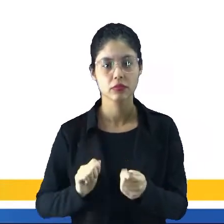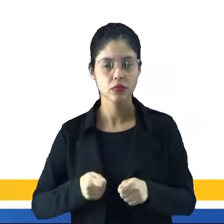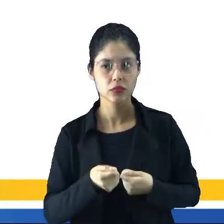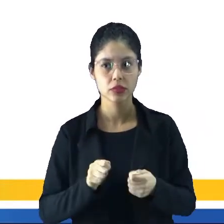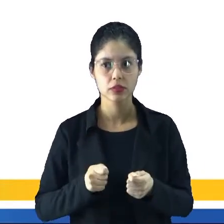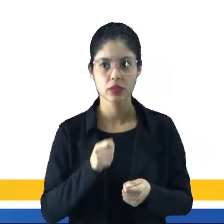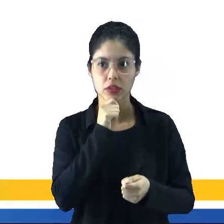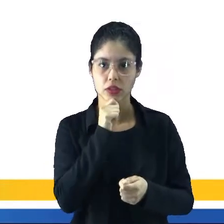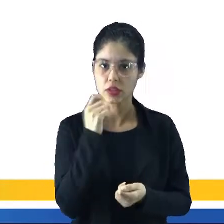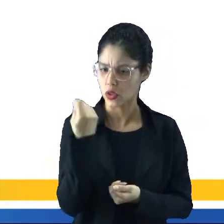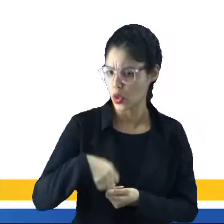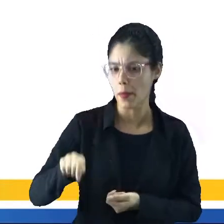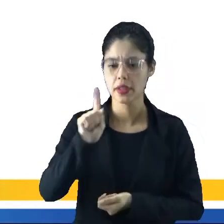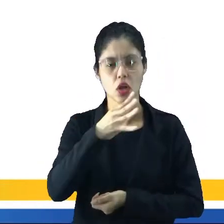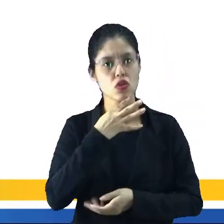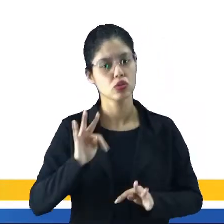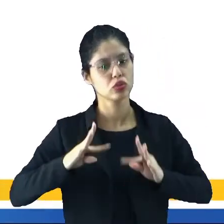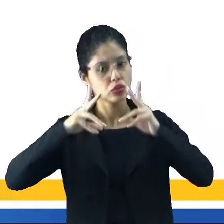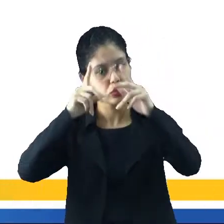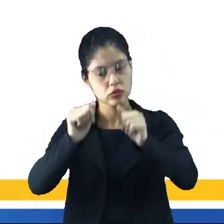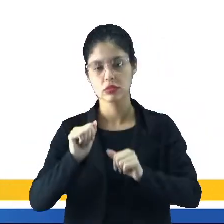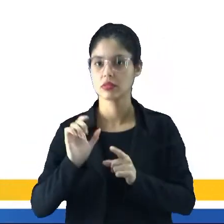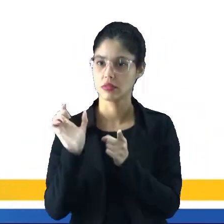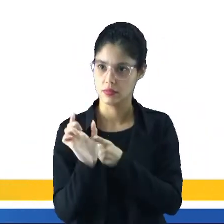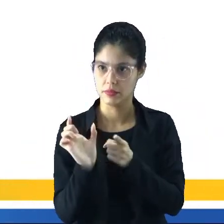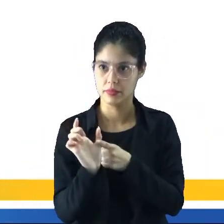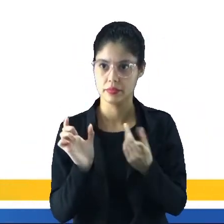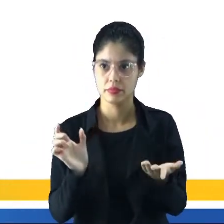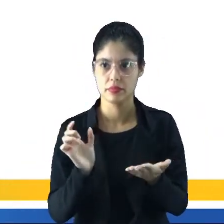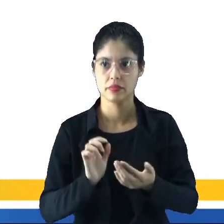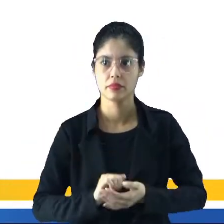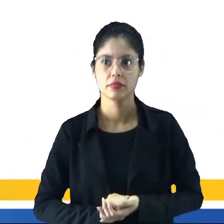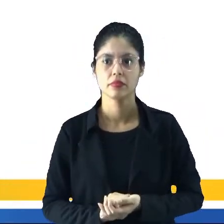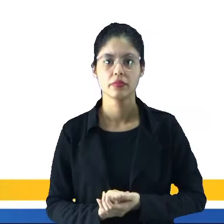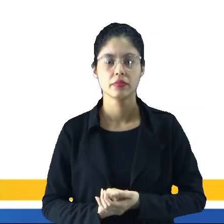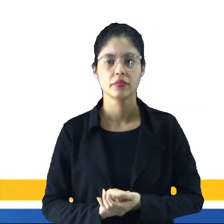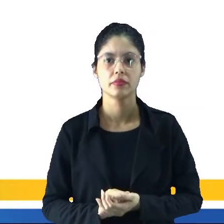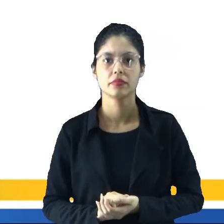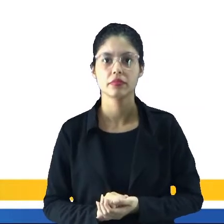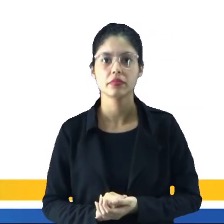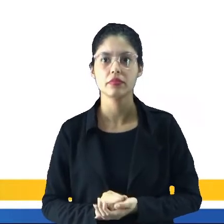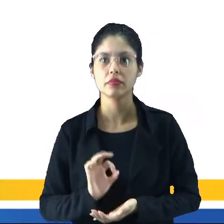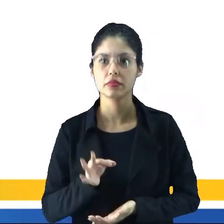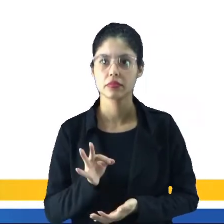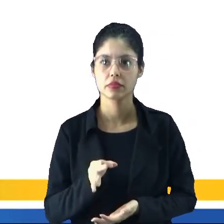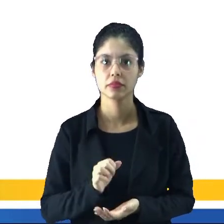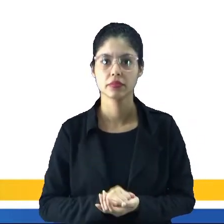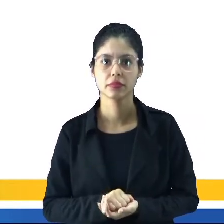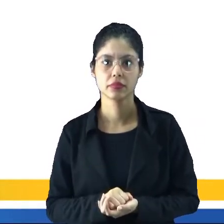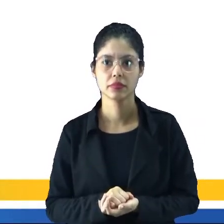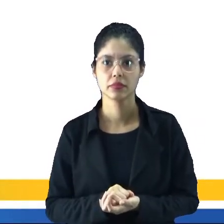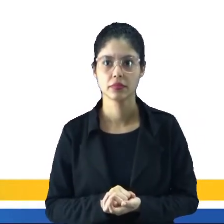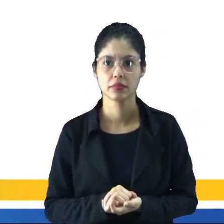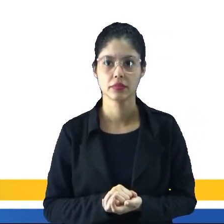de um idioma, não precisa conhecer todas as palavras, certo?